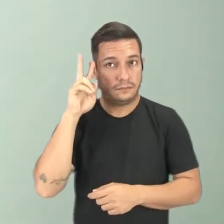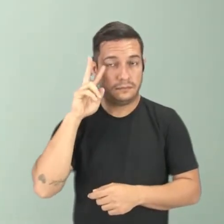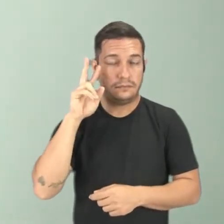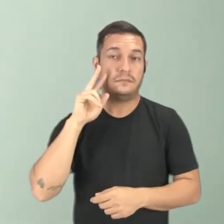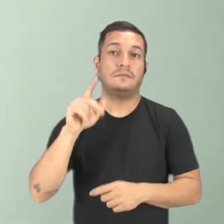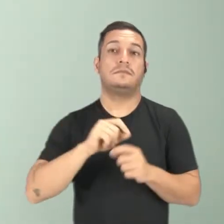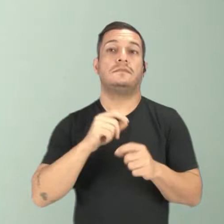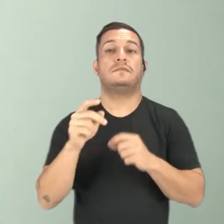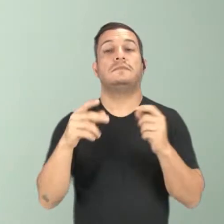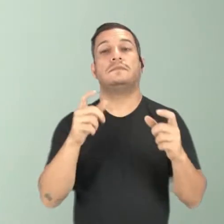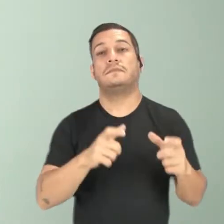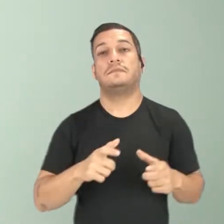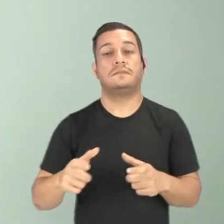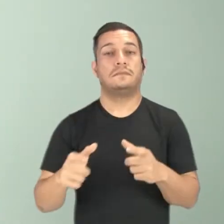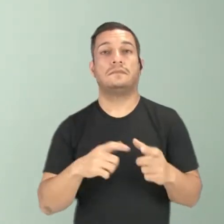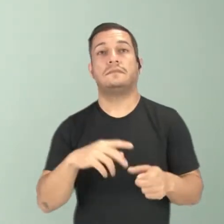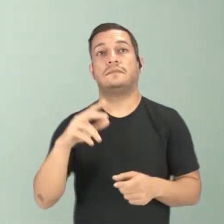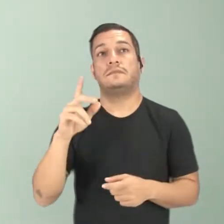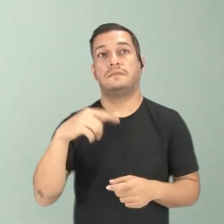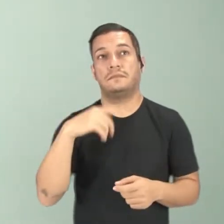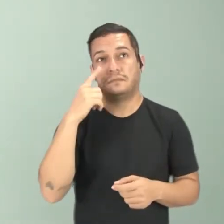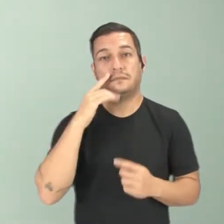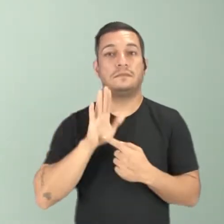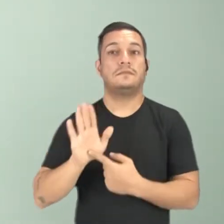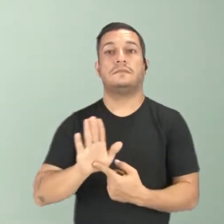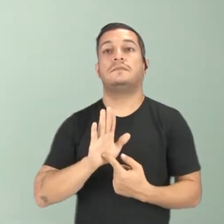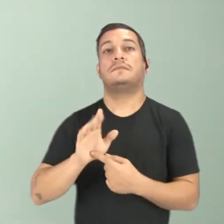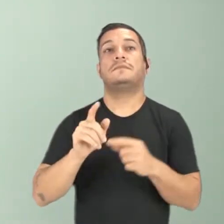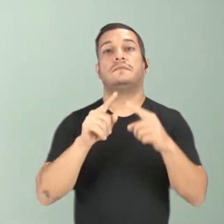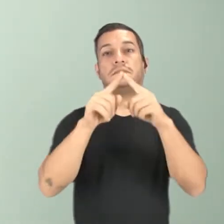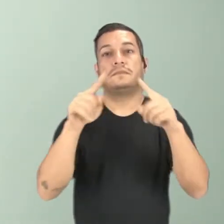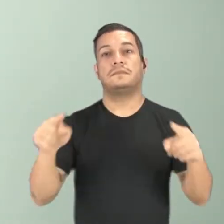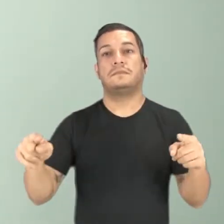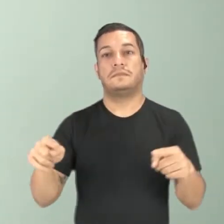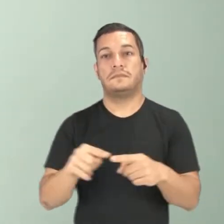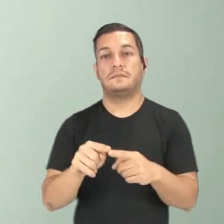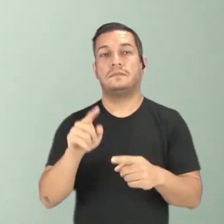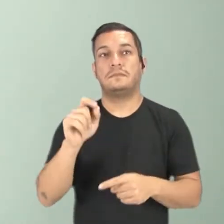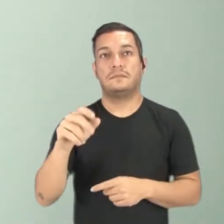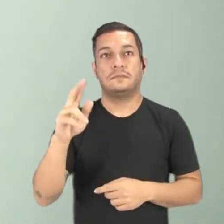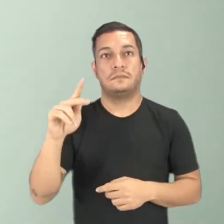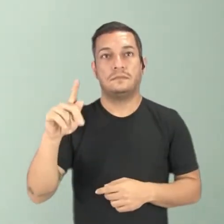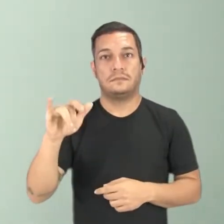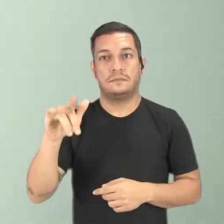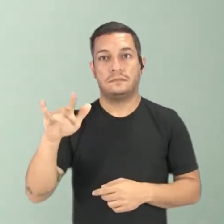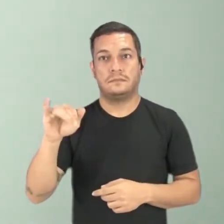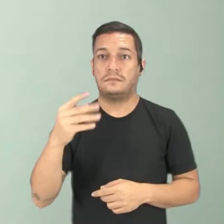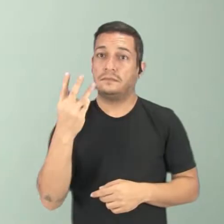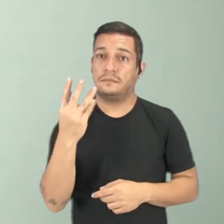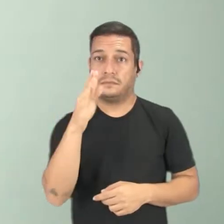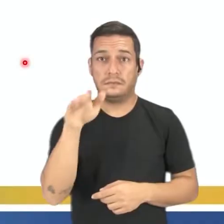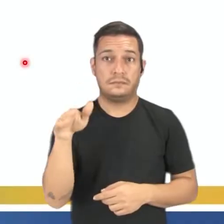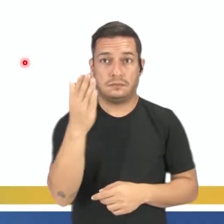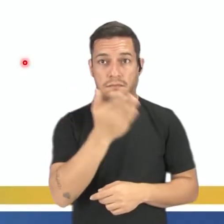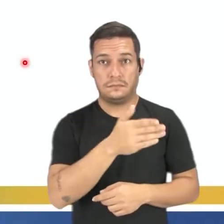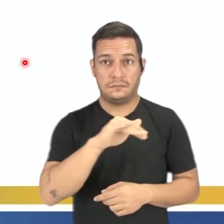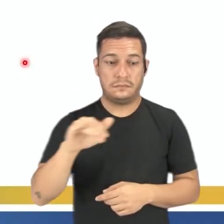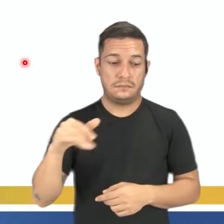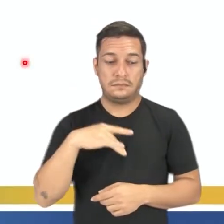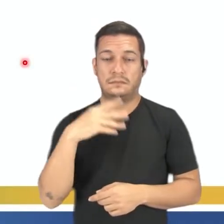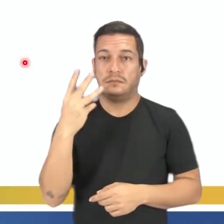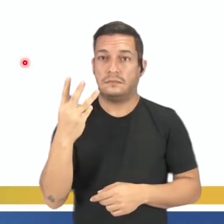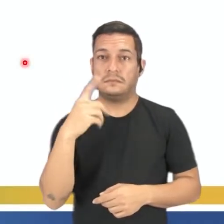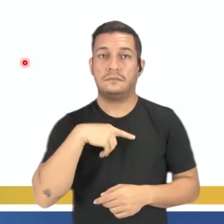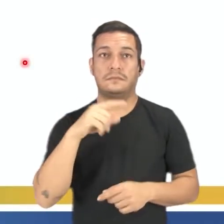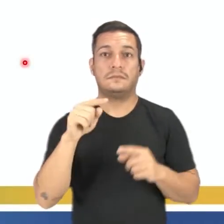relembrar sobre as áreas dos polígonos, nós trouxemos aqui o triângulo. O triângulo é um polígono de 3 lados que ele possui,